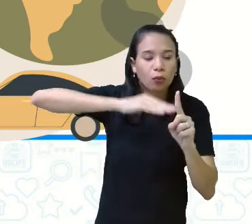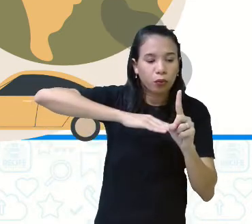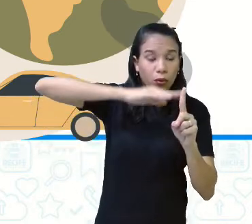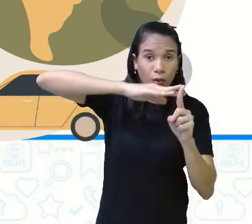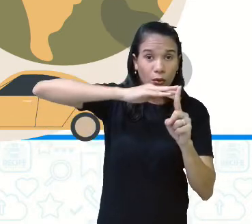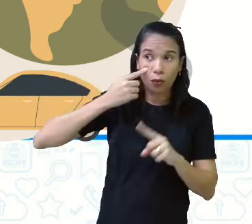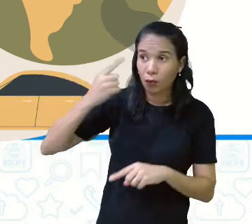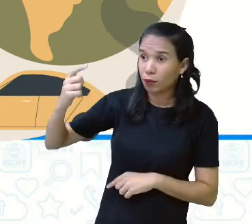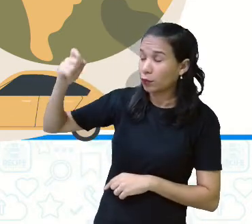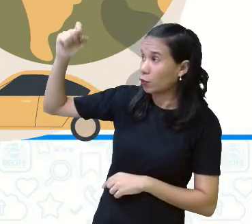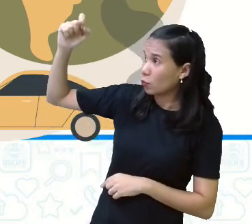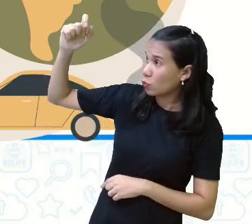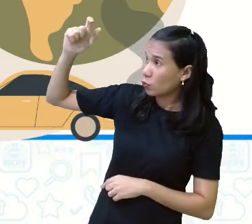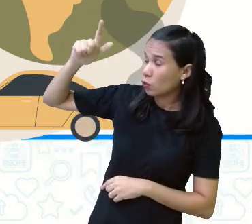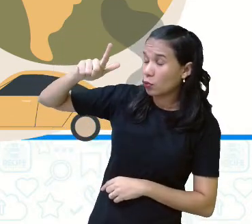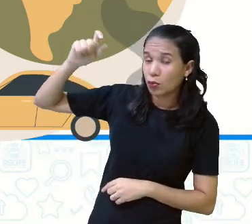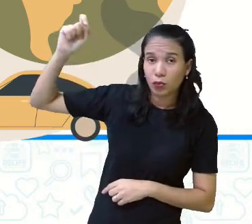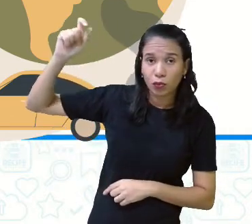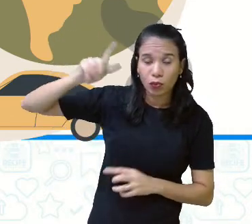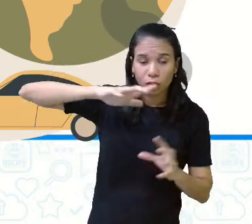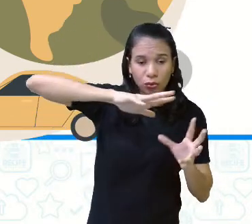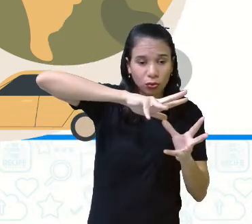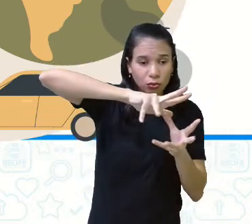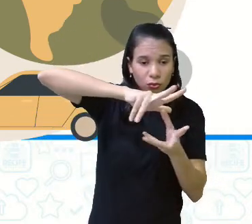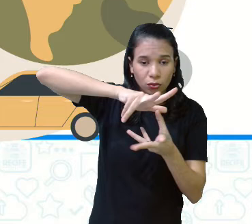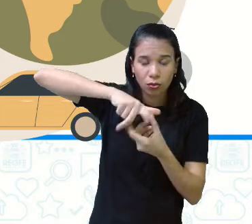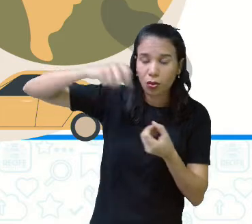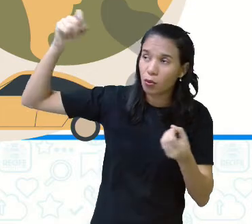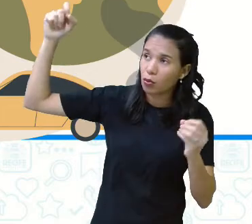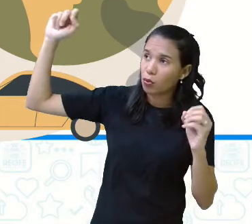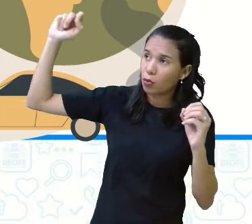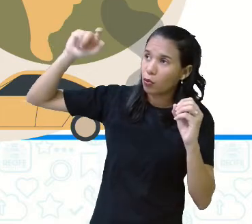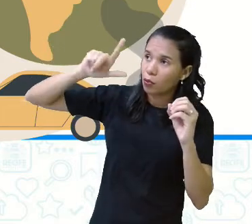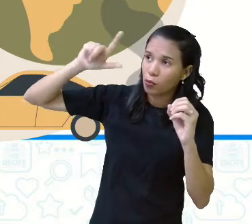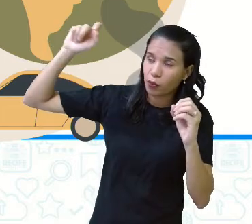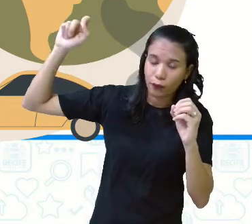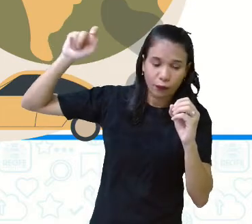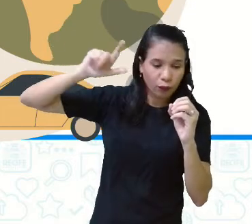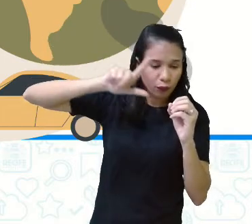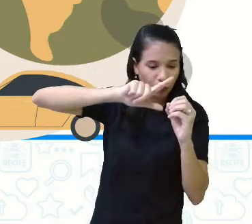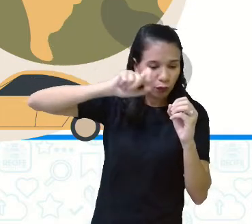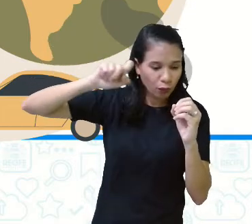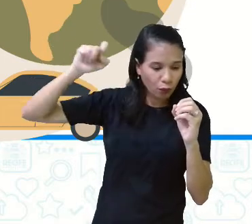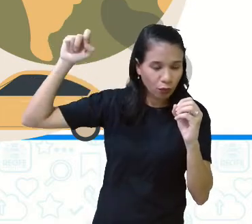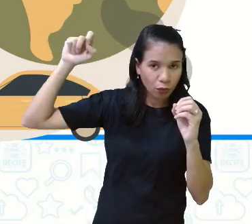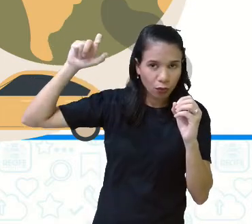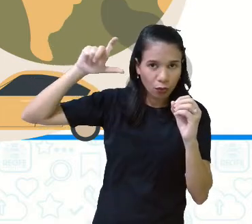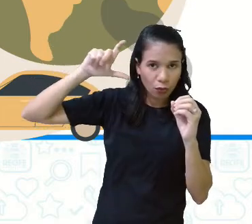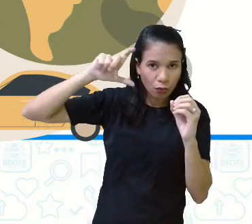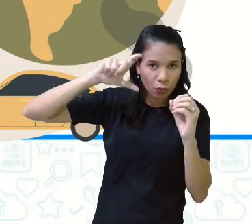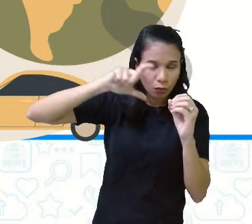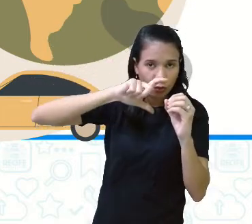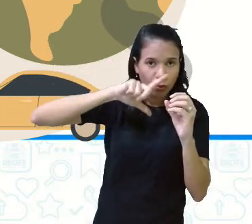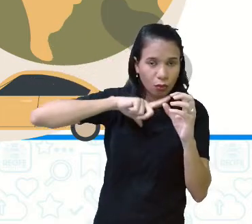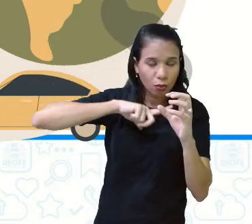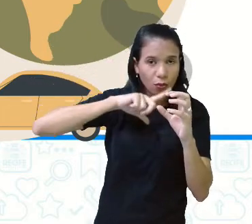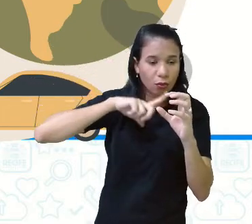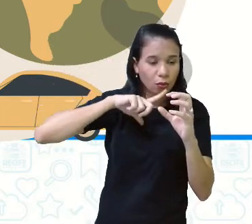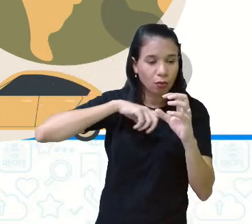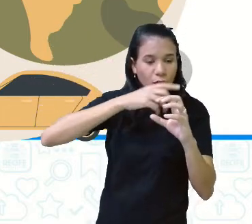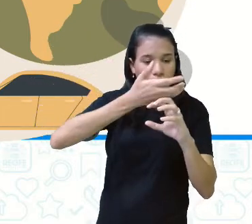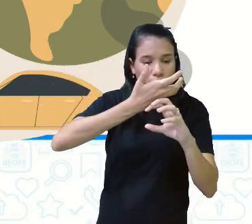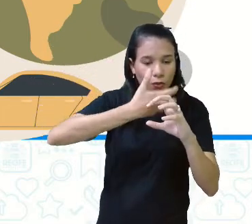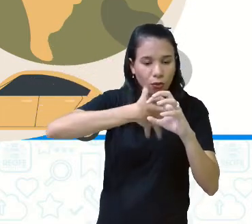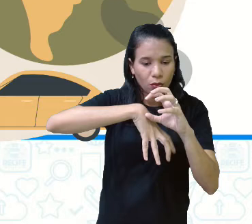aí na imagem, ele lança os raios para a Terra. Então, é para esse raio entrar, ele passa ali, não é pela camada